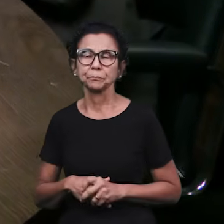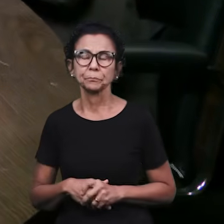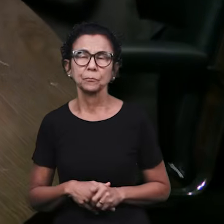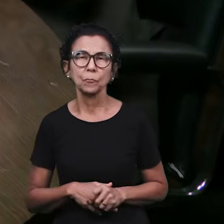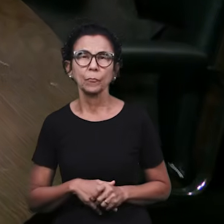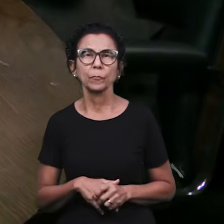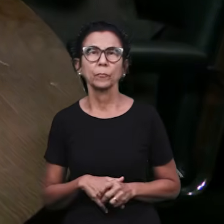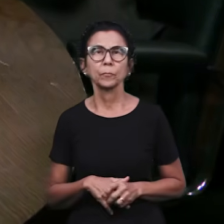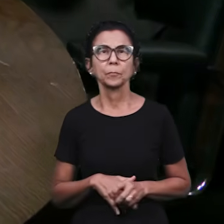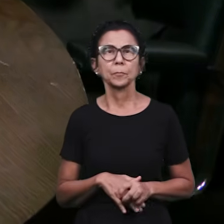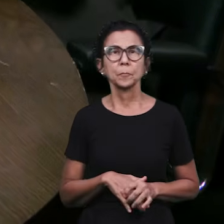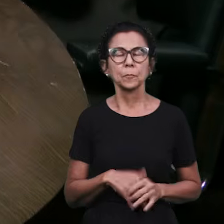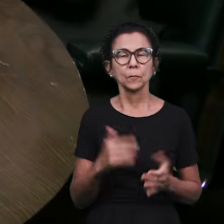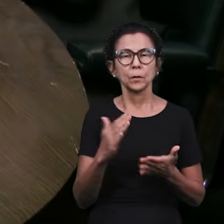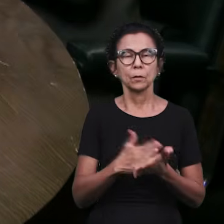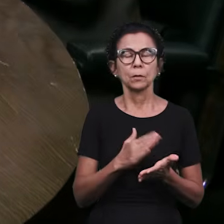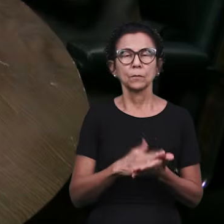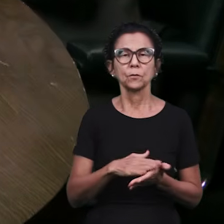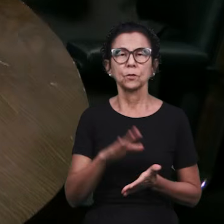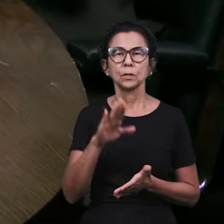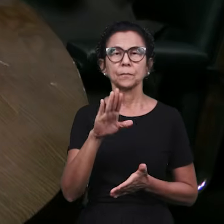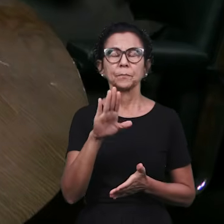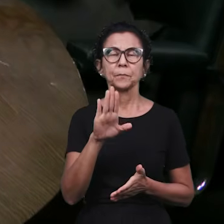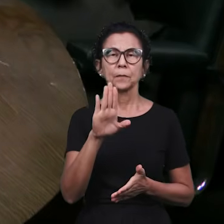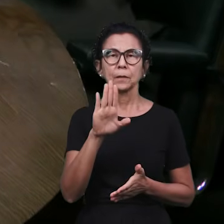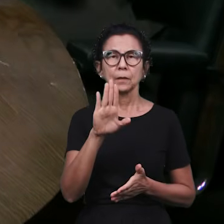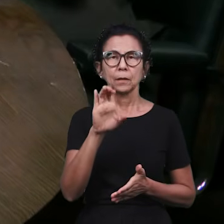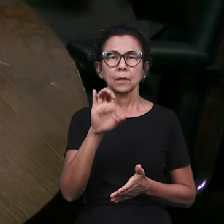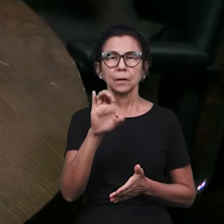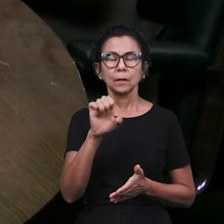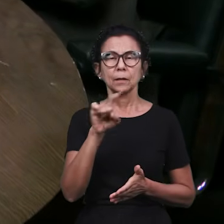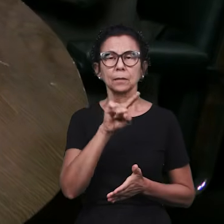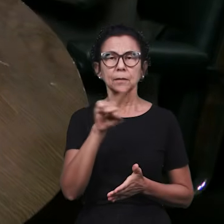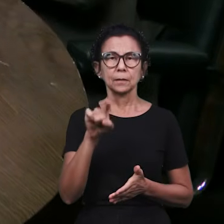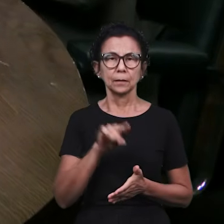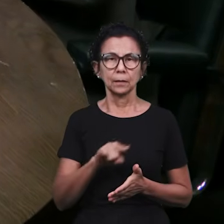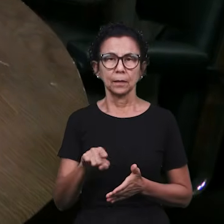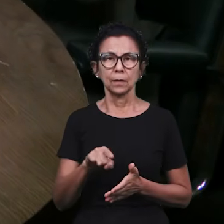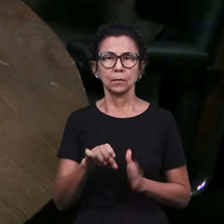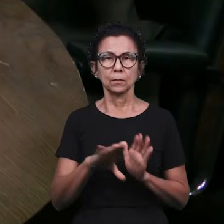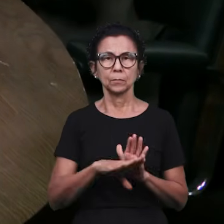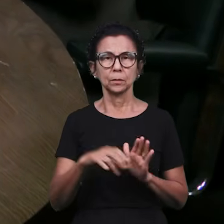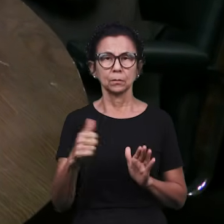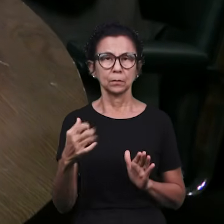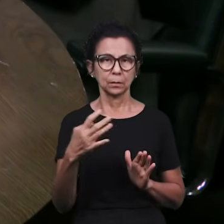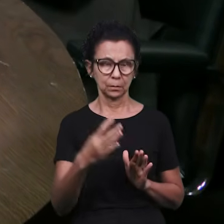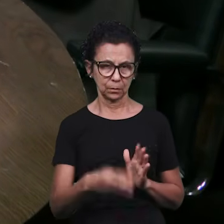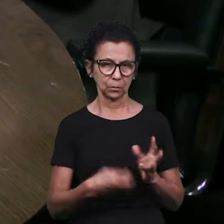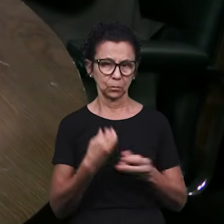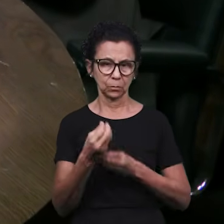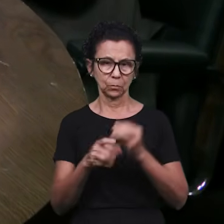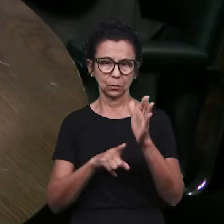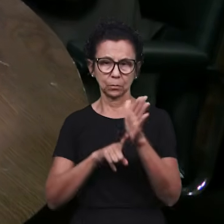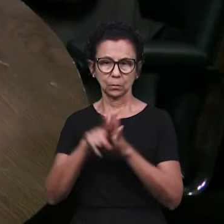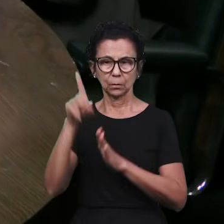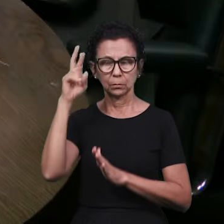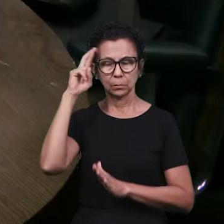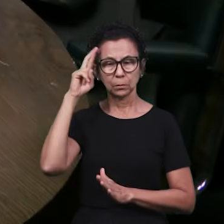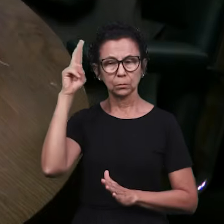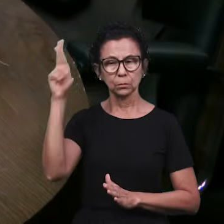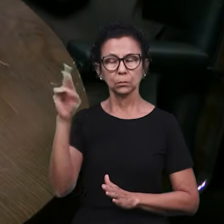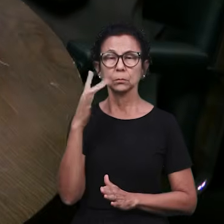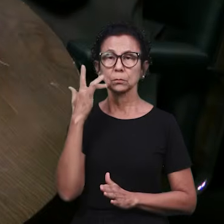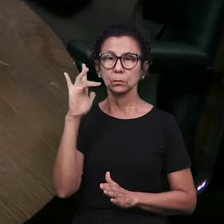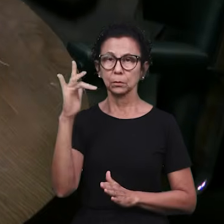importante para as pessoas entenderem a respeito da consulta ao Senhor, que tem que ser feito com muito temor, tem que ser feito